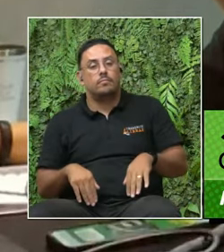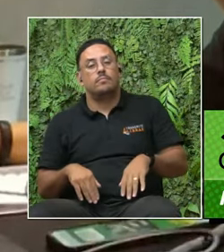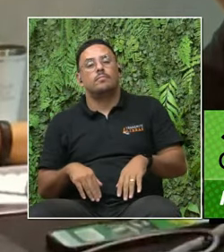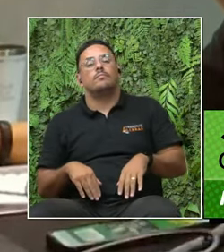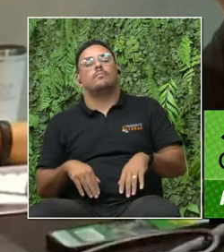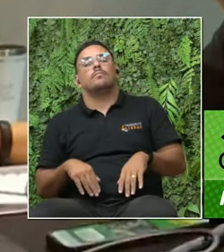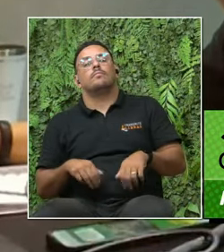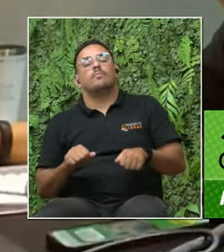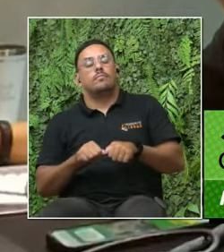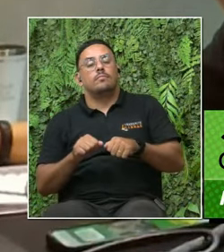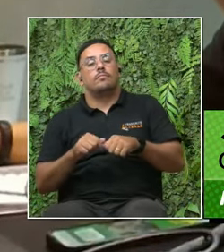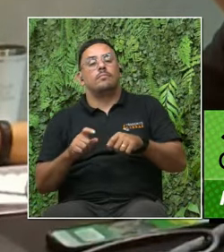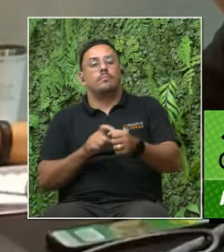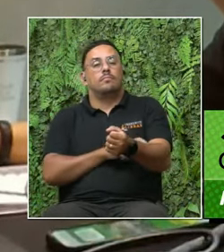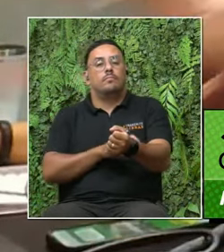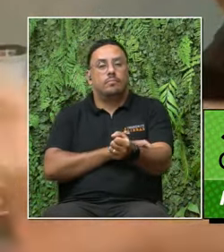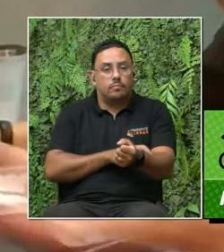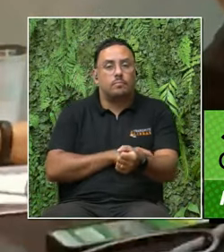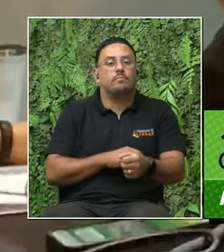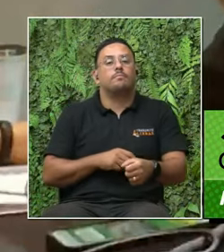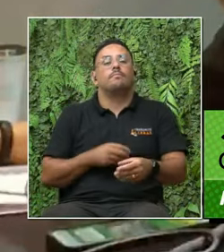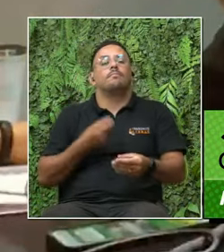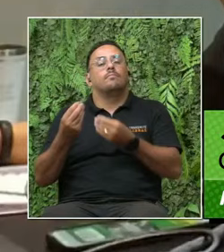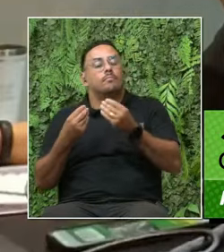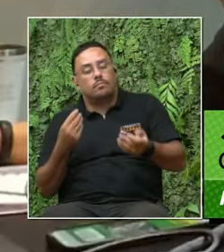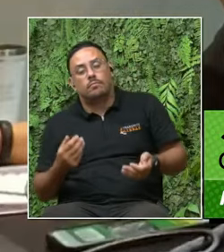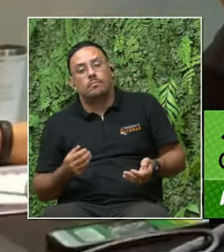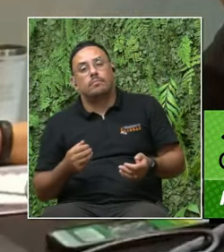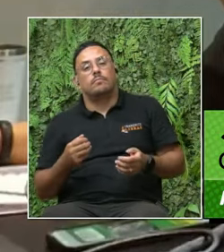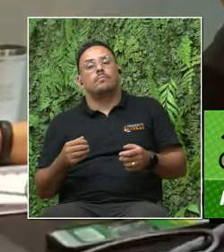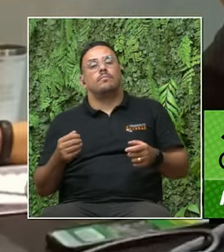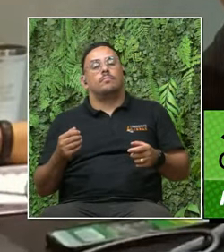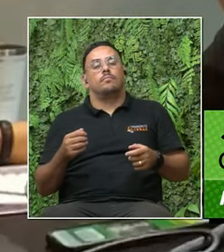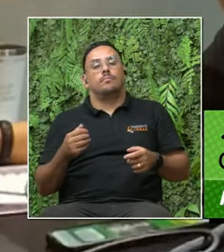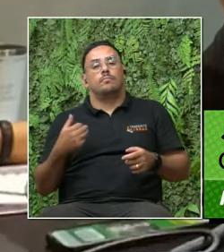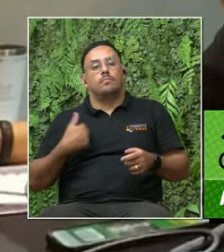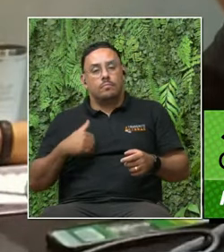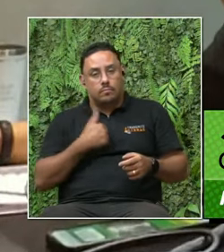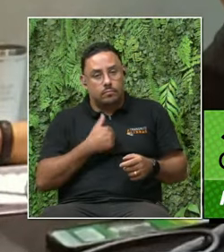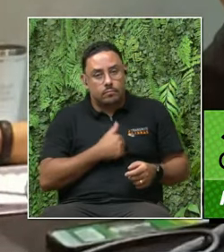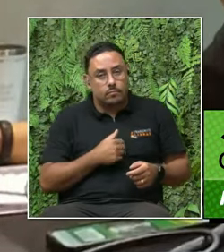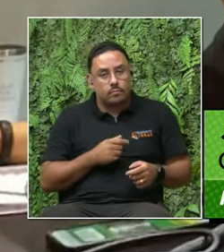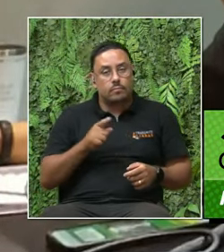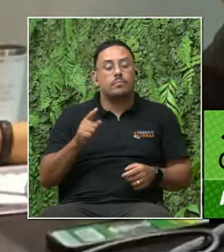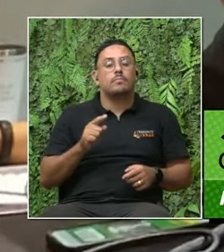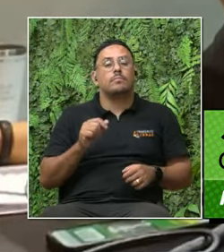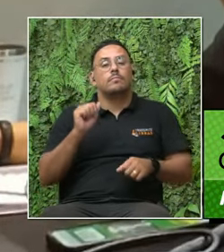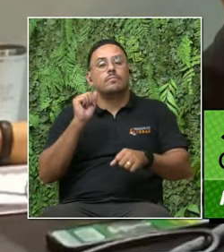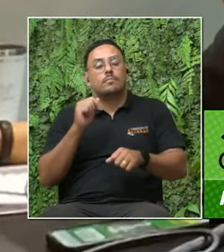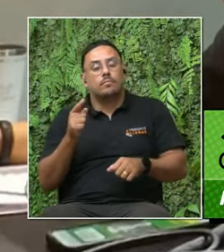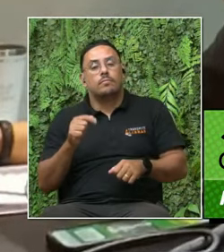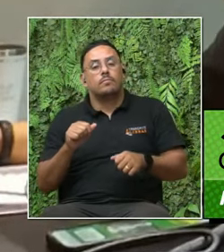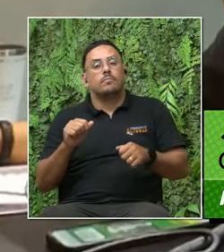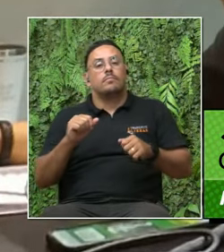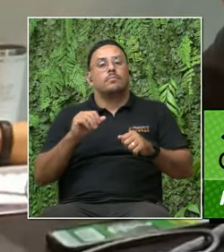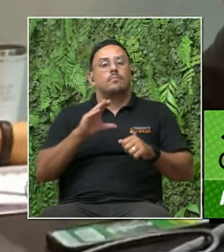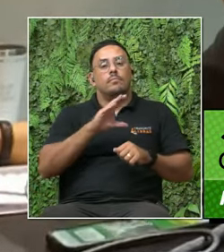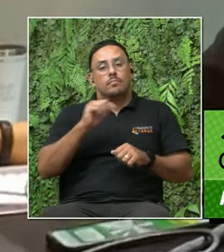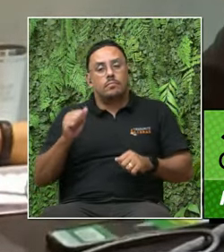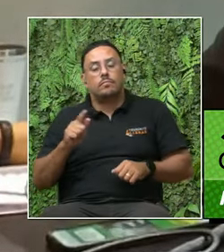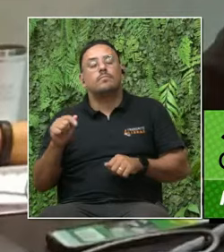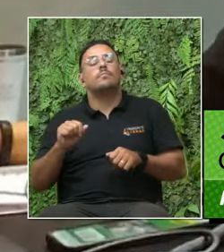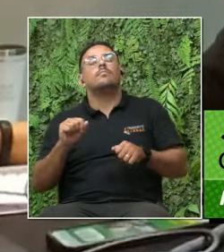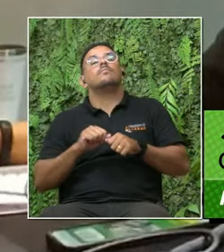time do Cruzeiro Cruzeiro ficou nervosa torcida ficou nervosa e o Atlético tava sendo campeão naquele naquele momento aí o que que fez o Gabriel